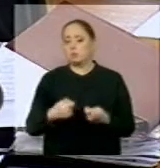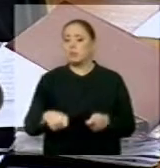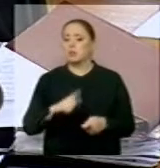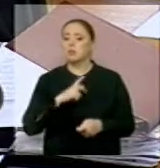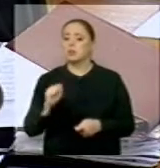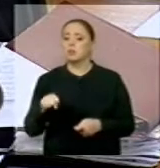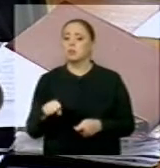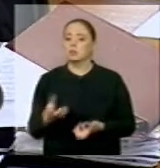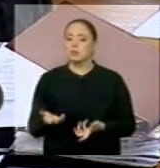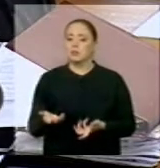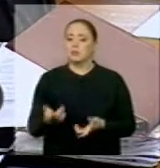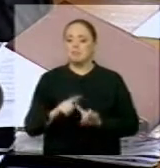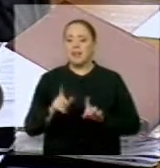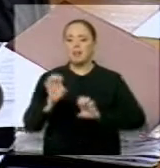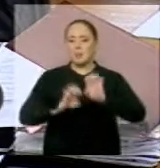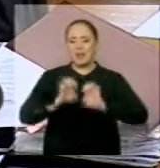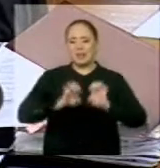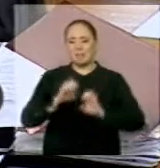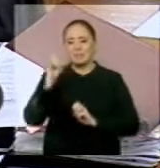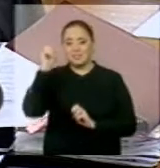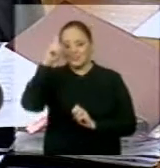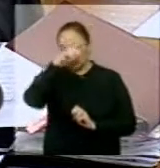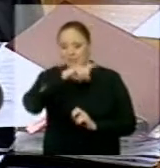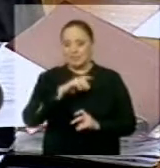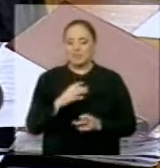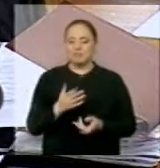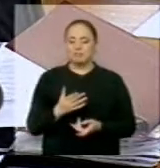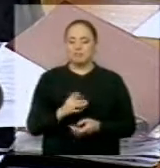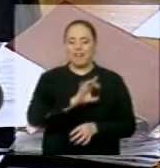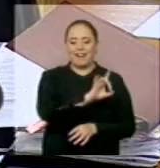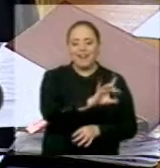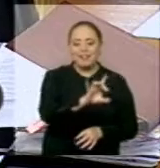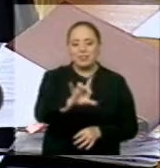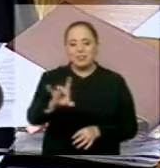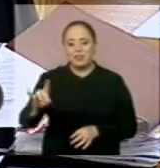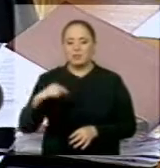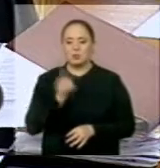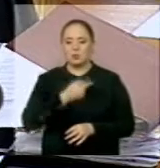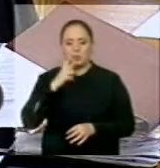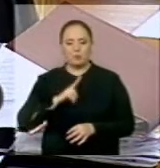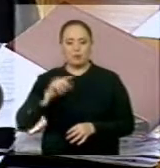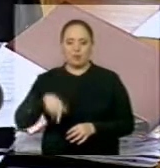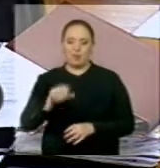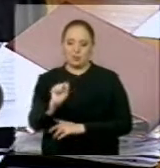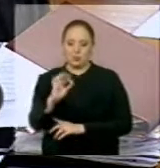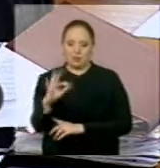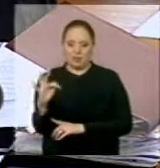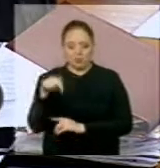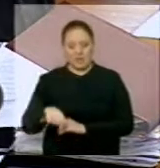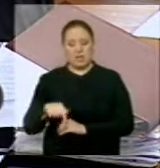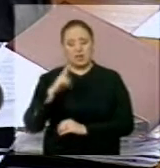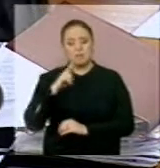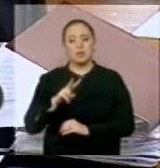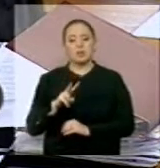e dificílimo, e caso a caso nós estamos vendo aqui no Supremo Tribunal Federal,